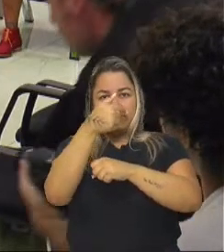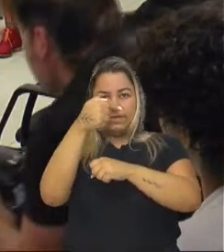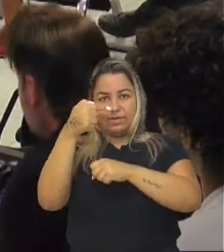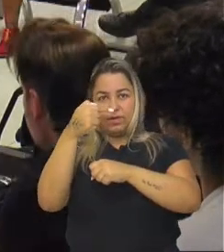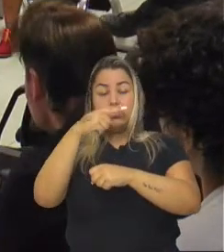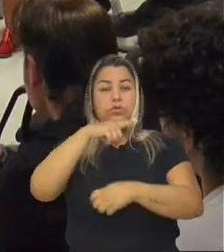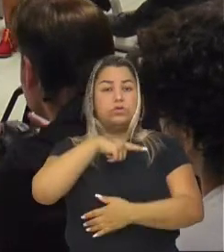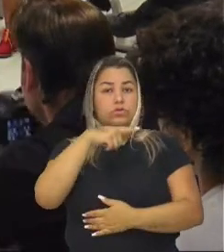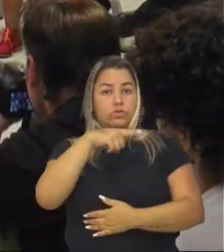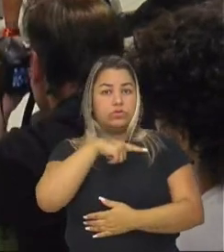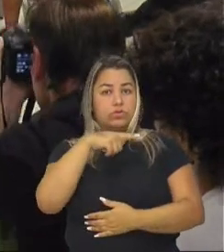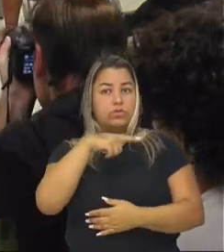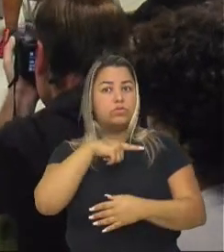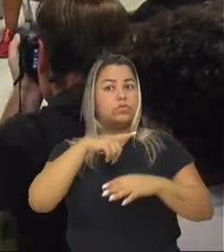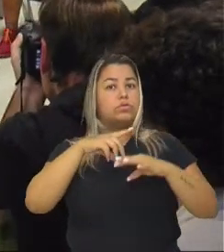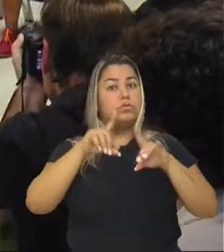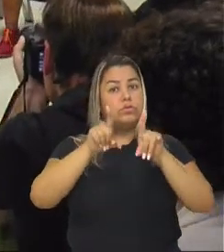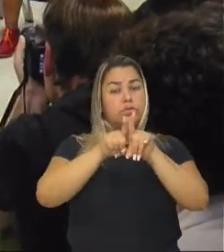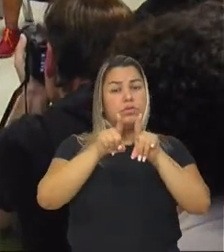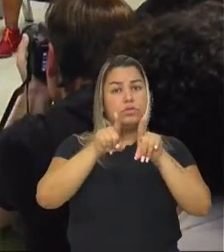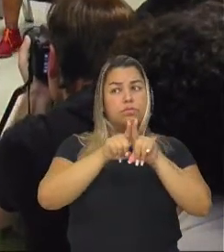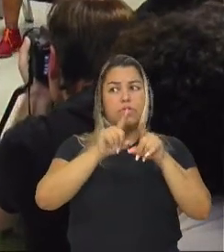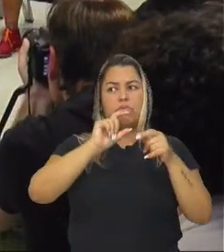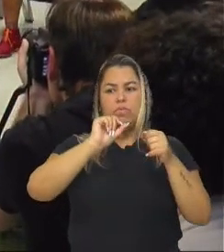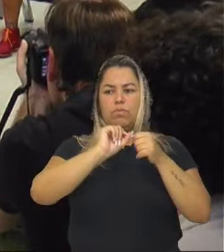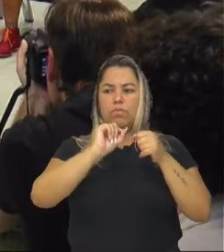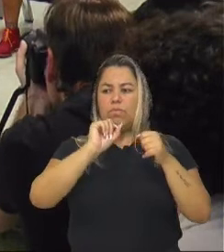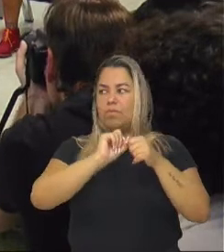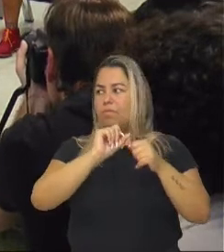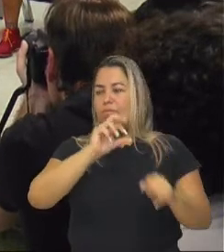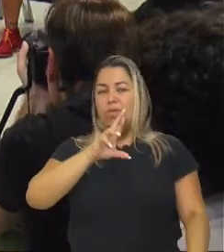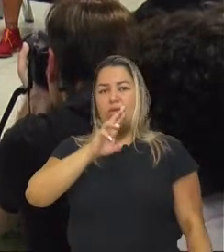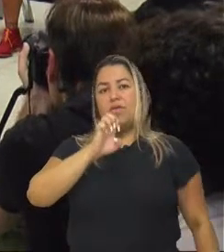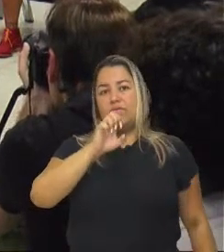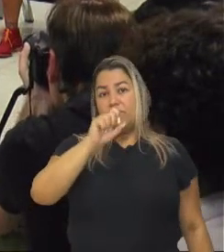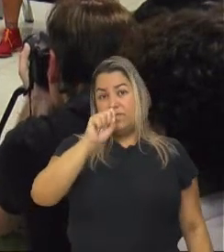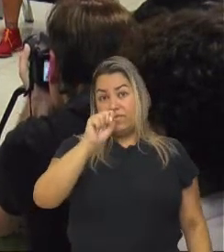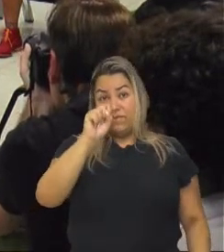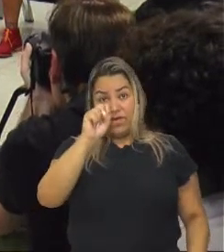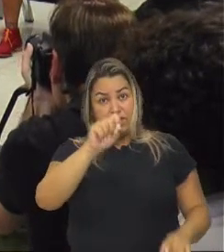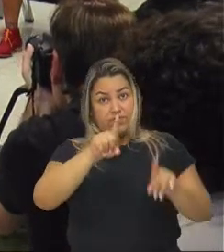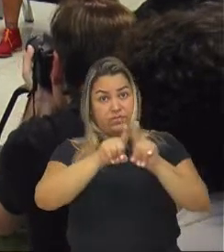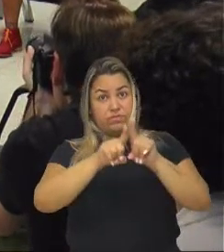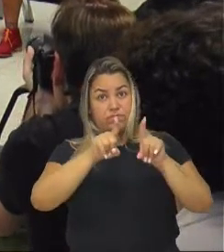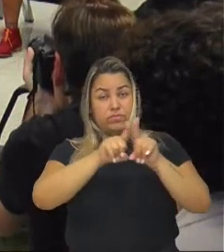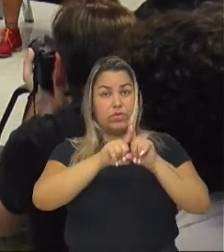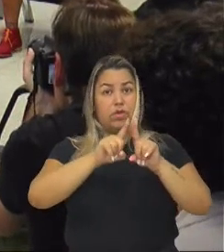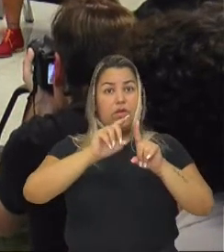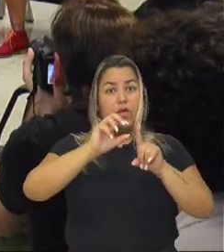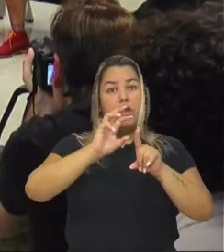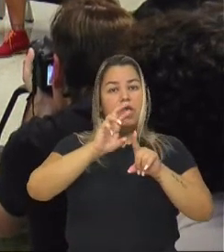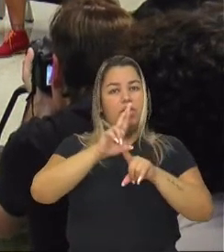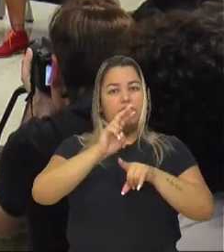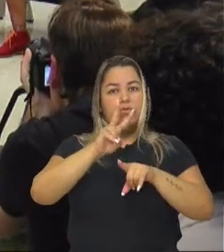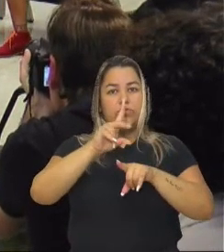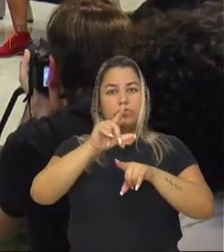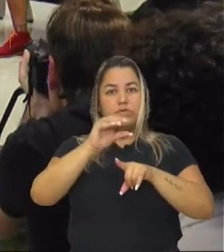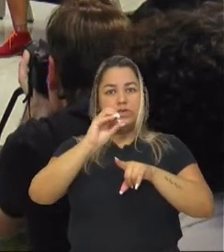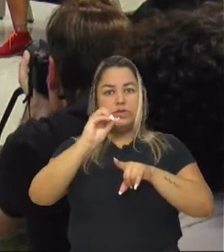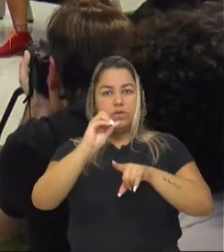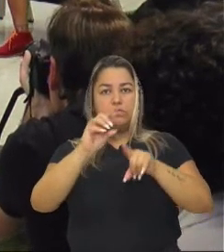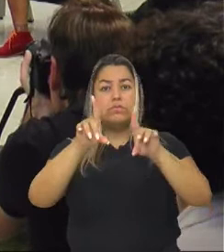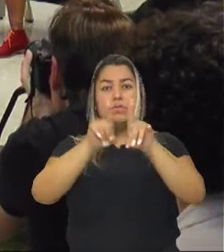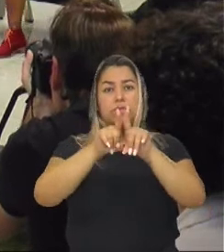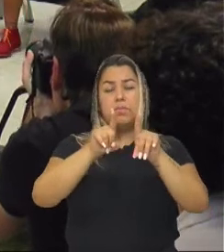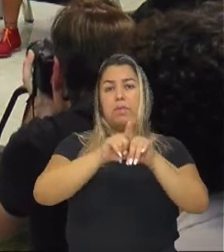tinha produzido um revés da nossa histórica Resolução 01 de 99, a resolução